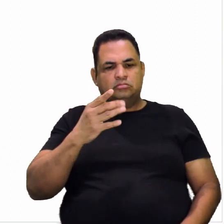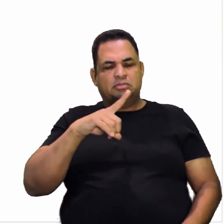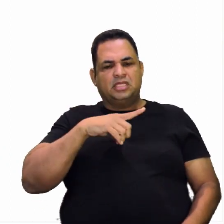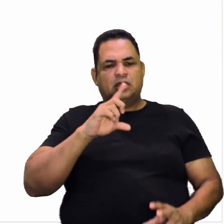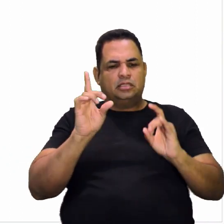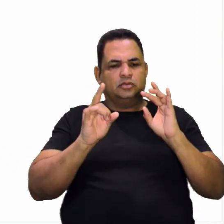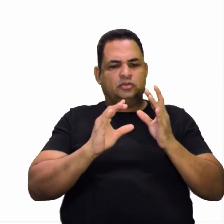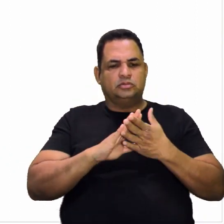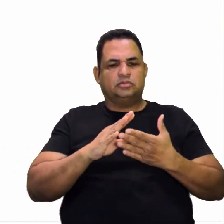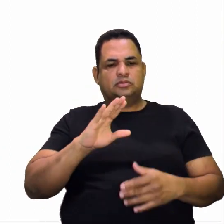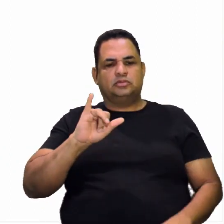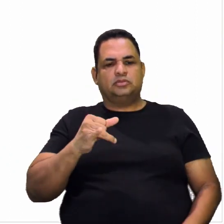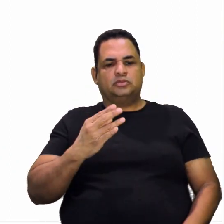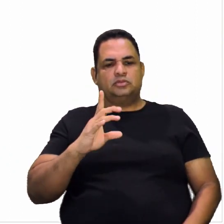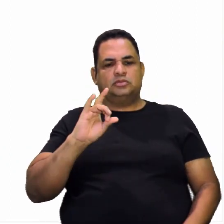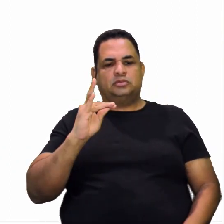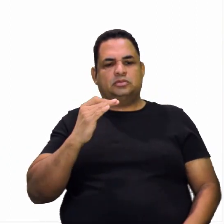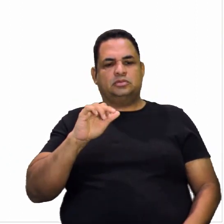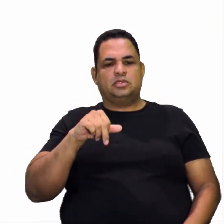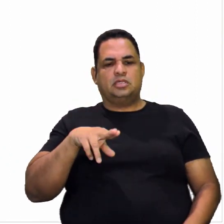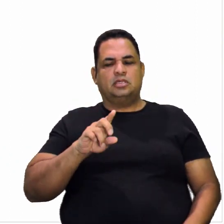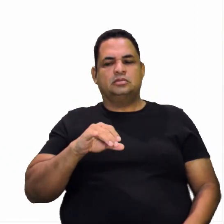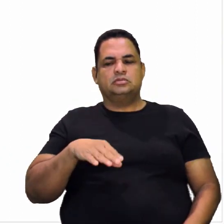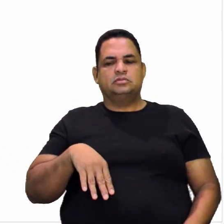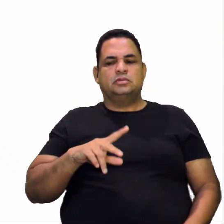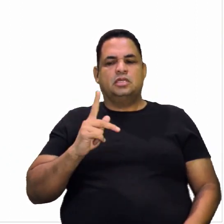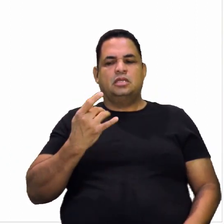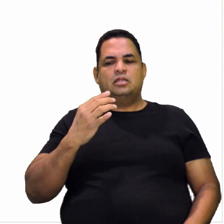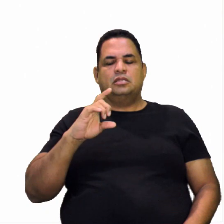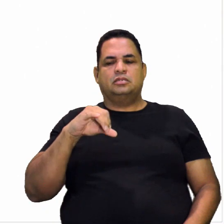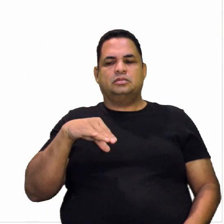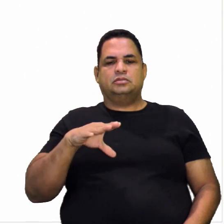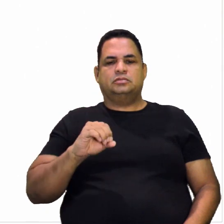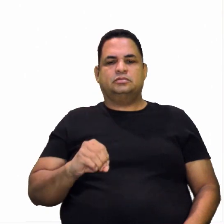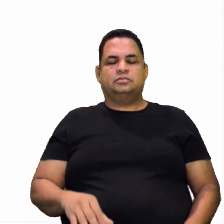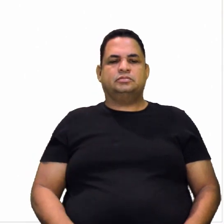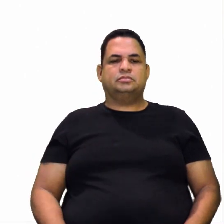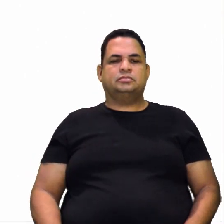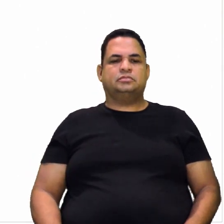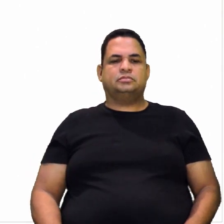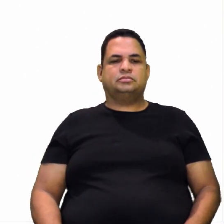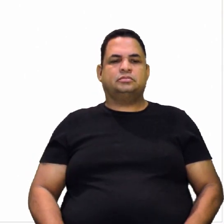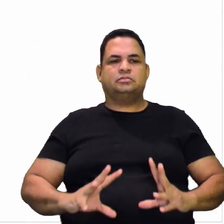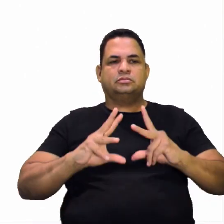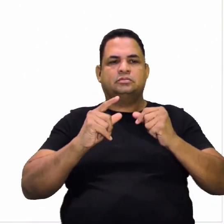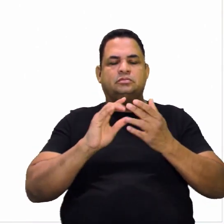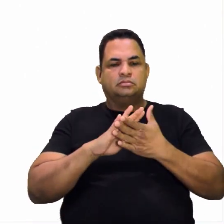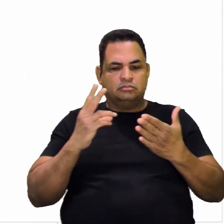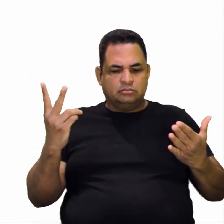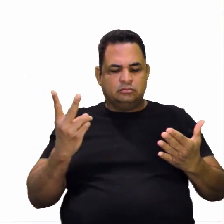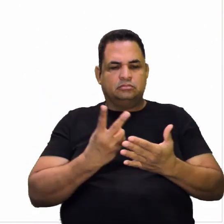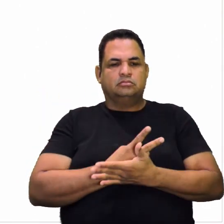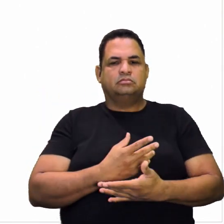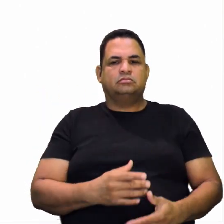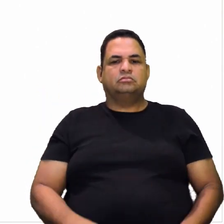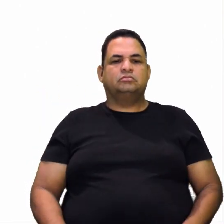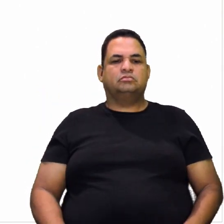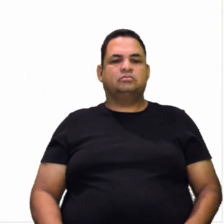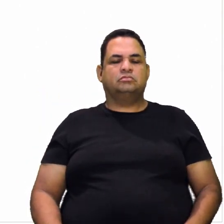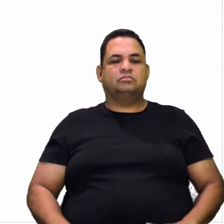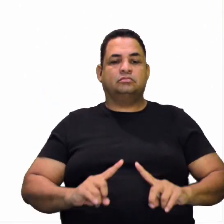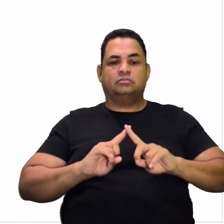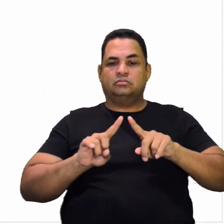Sim. Dos aqueus, do helenismo ou da helenística, todos existiram.